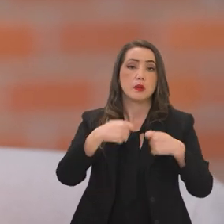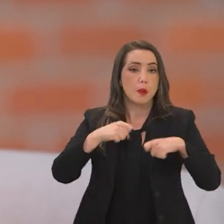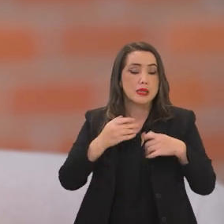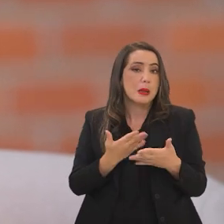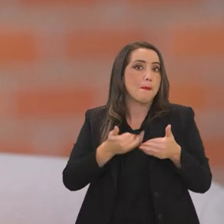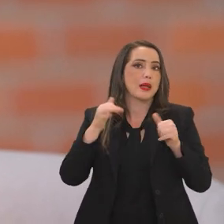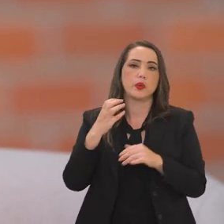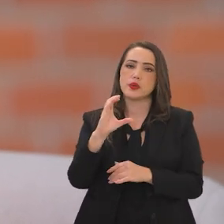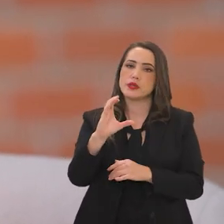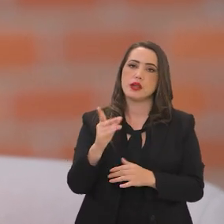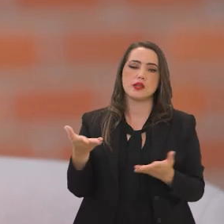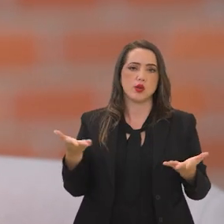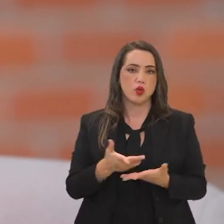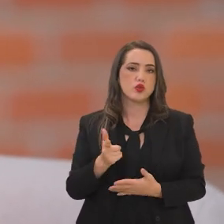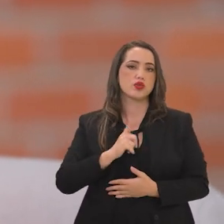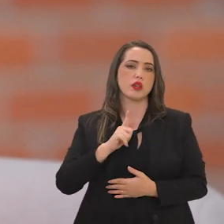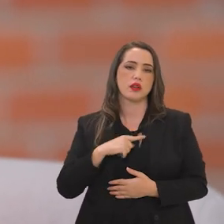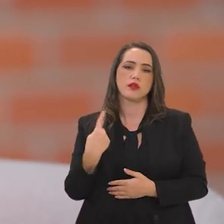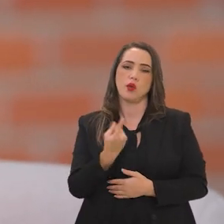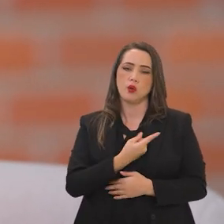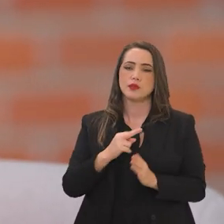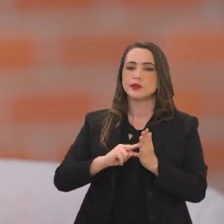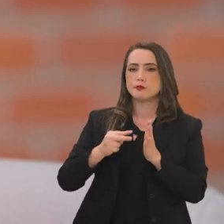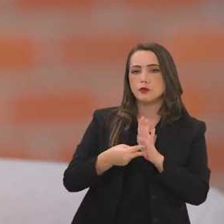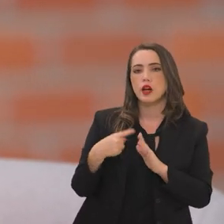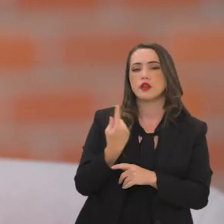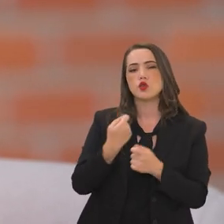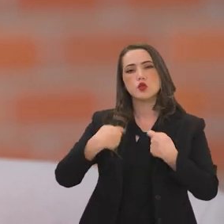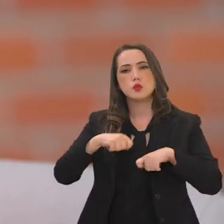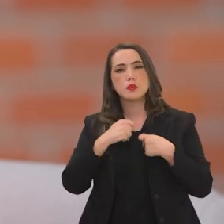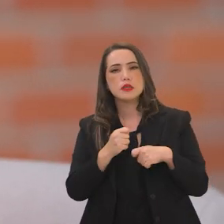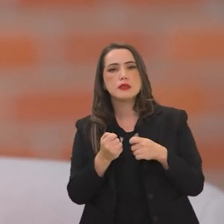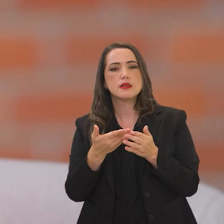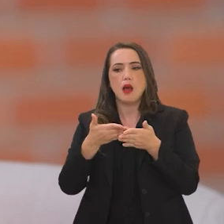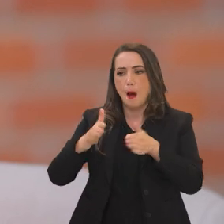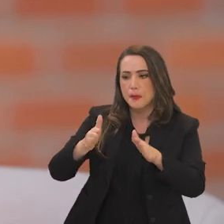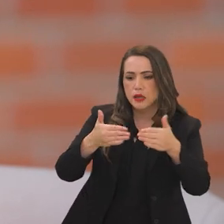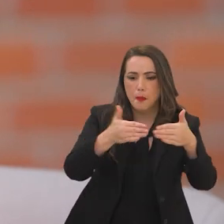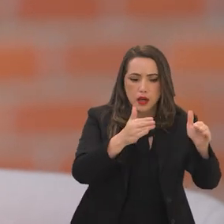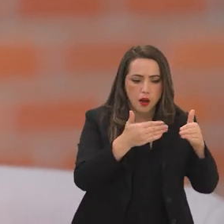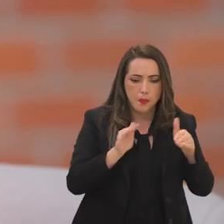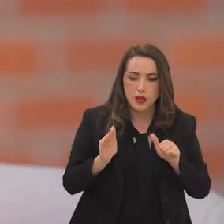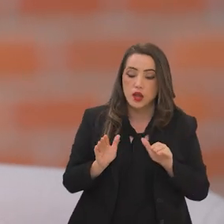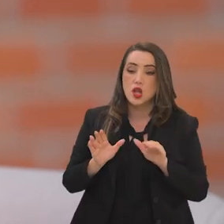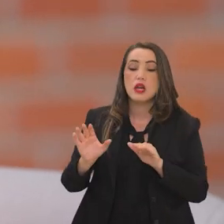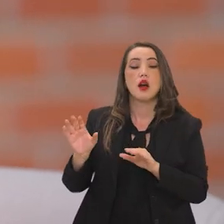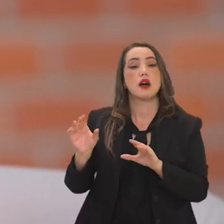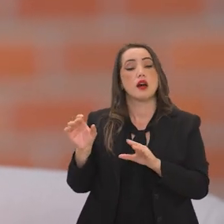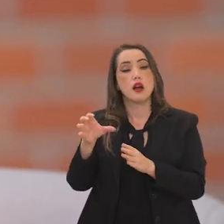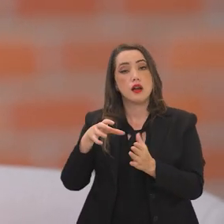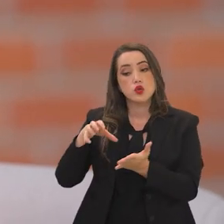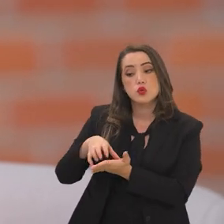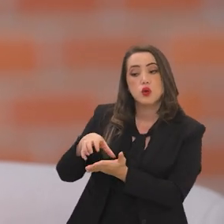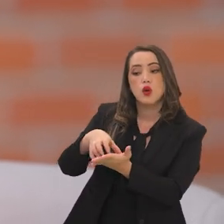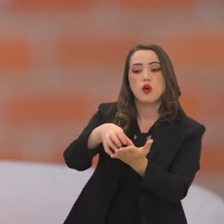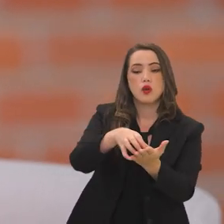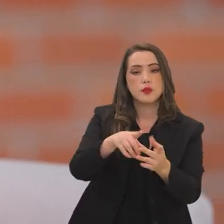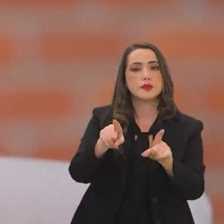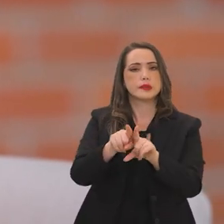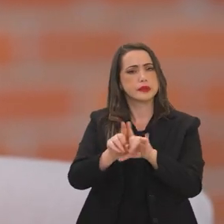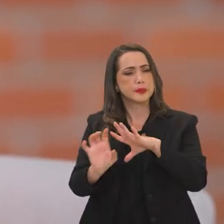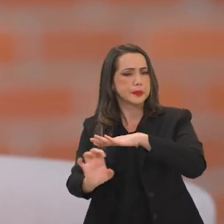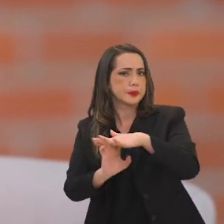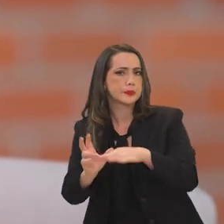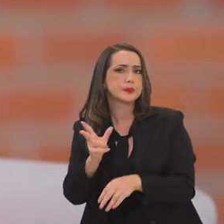precisar da melhor ciência disponível Então nesse sentido a gente também precisa começar a abrir os espaços não só das organizações públicas mas também